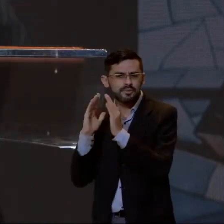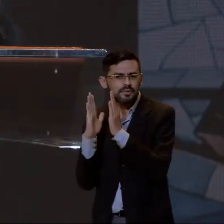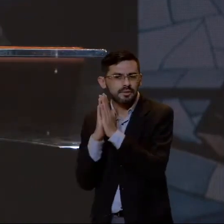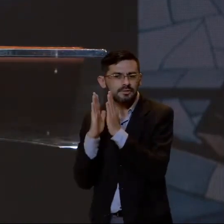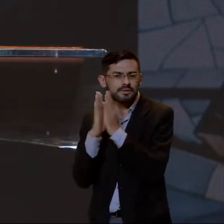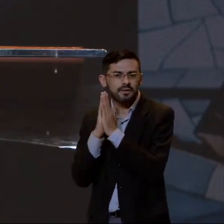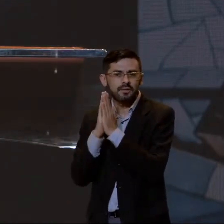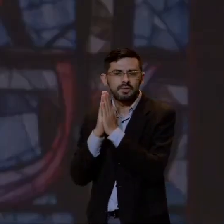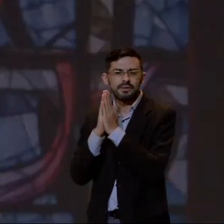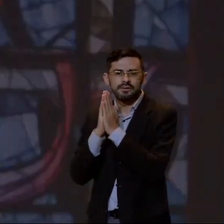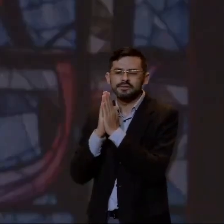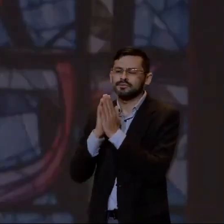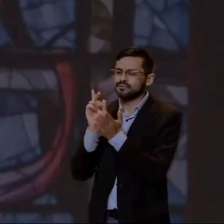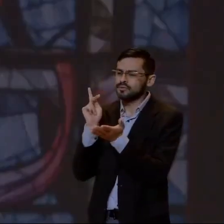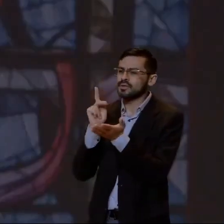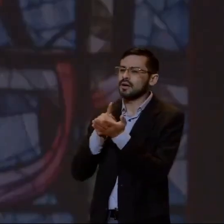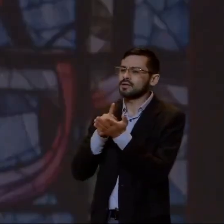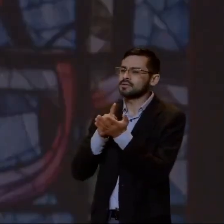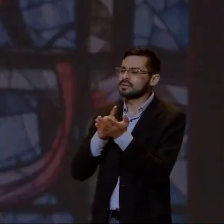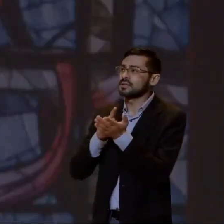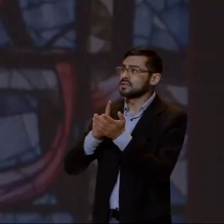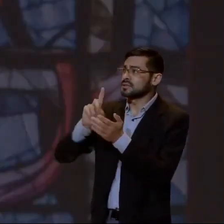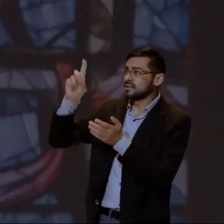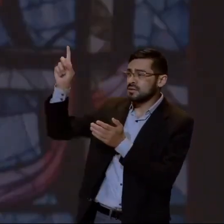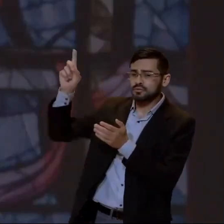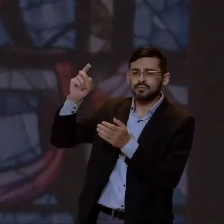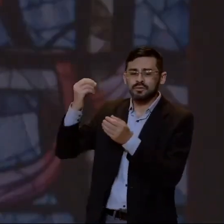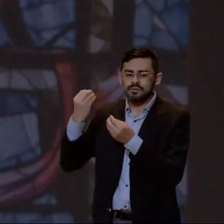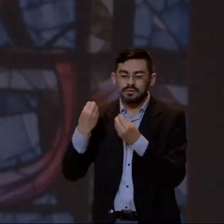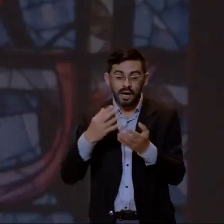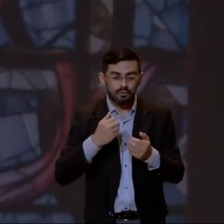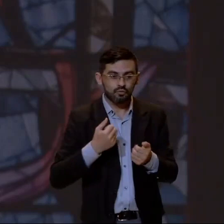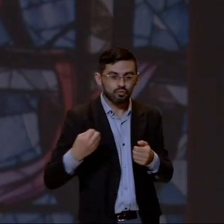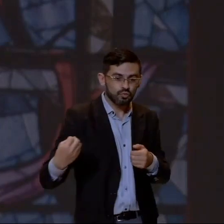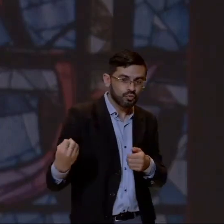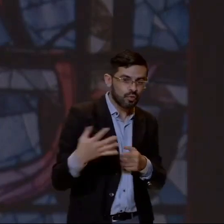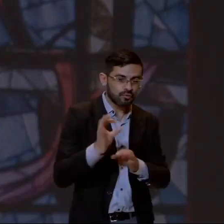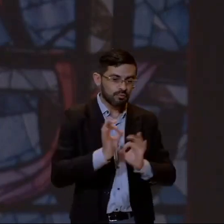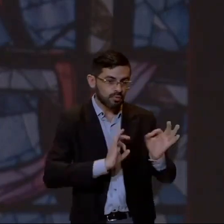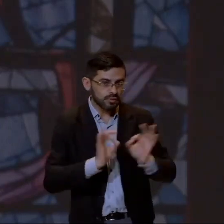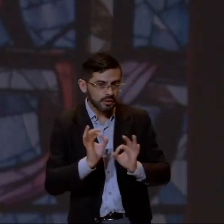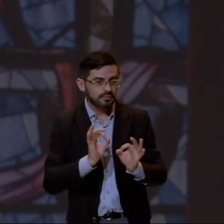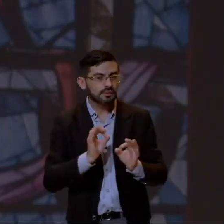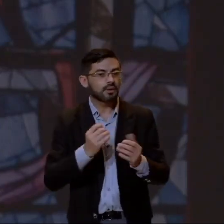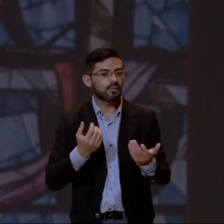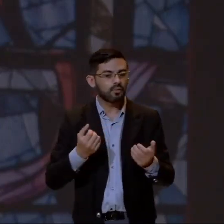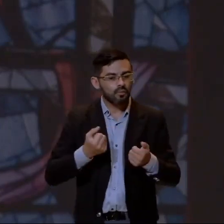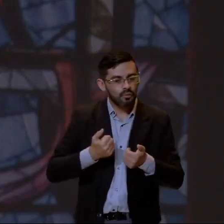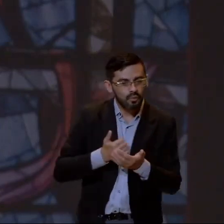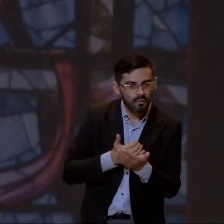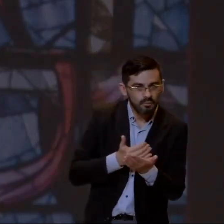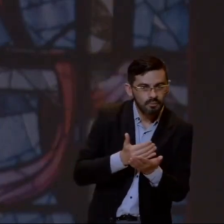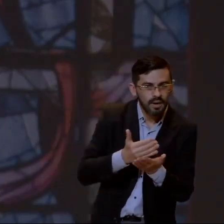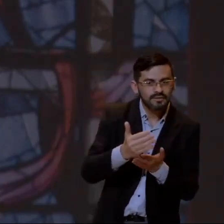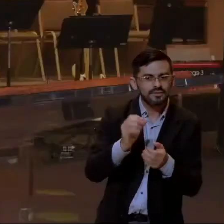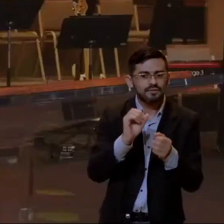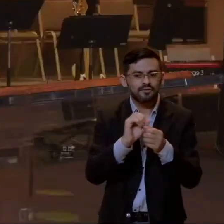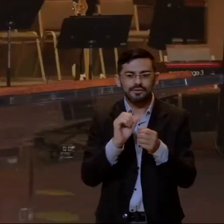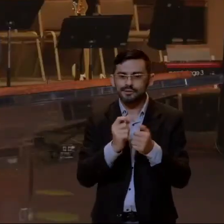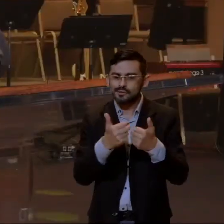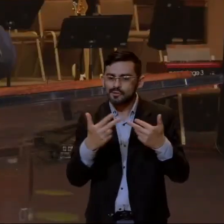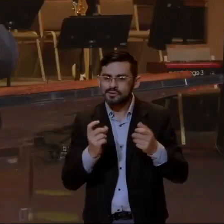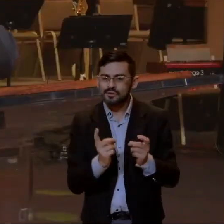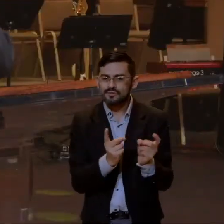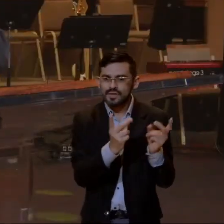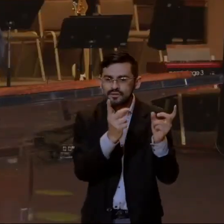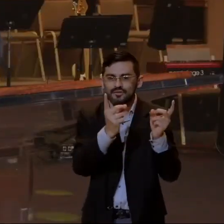E Deus coloca no coração dele empreender, e ele começa um negócio. E a bênção de Deus vem, e ele começa a fazer boas vendas, ele